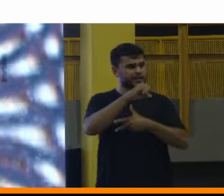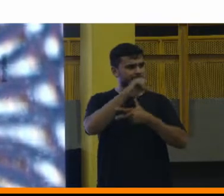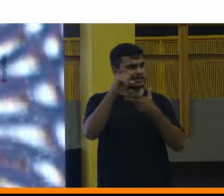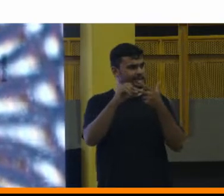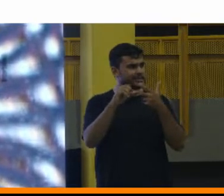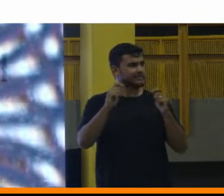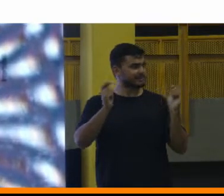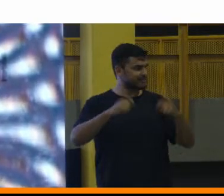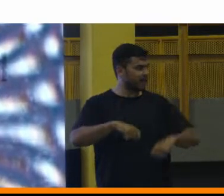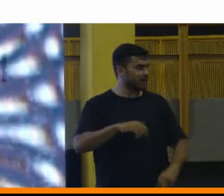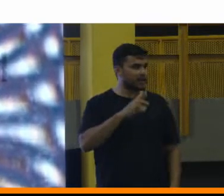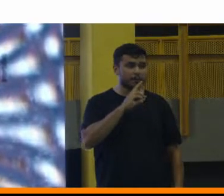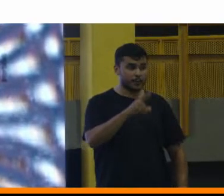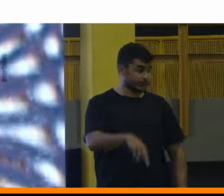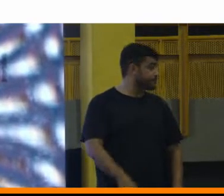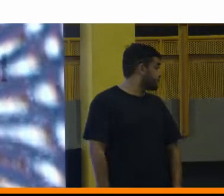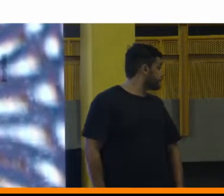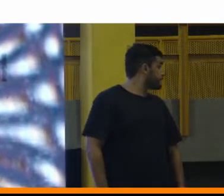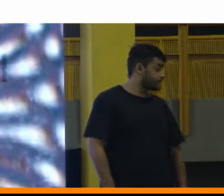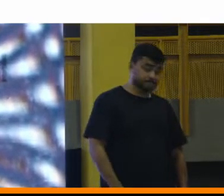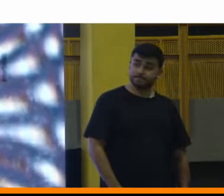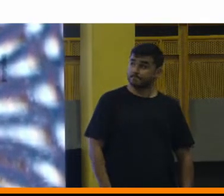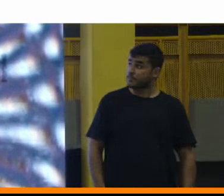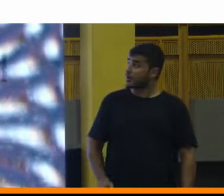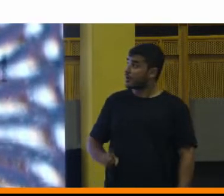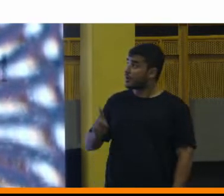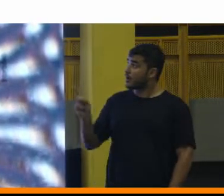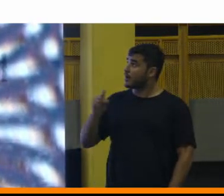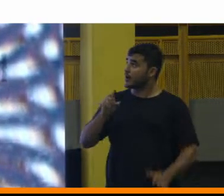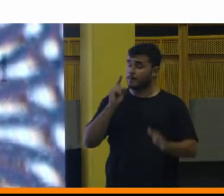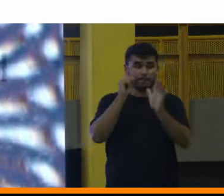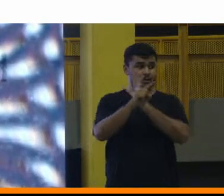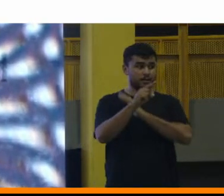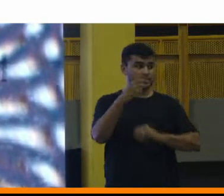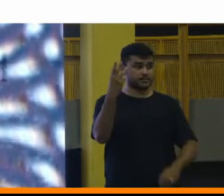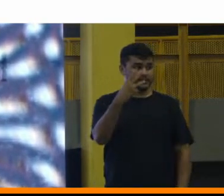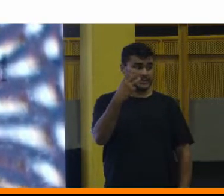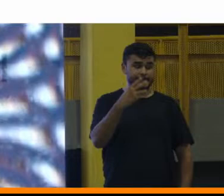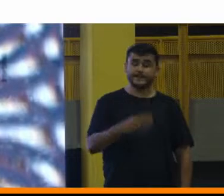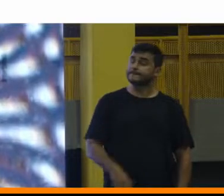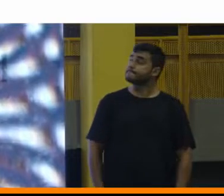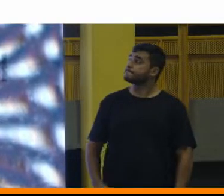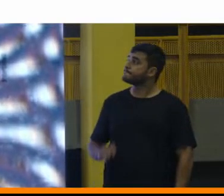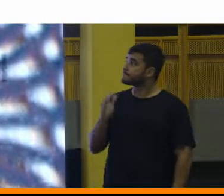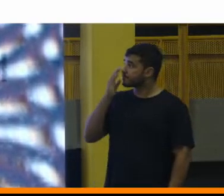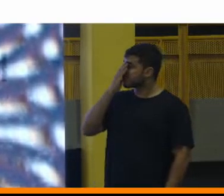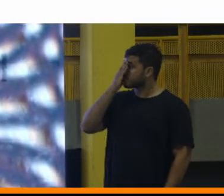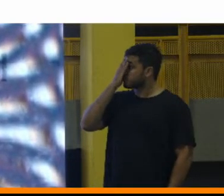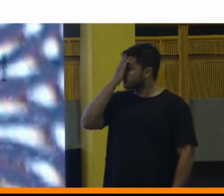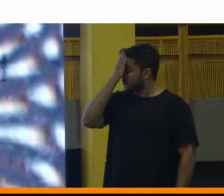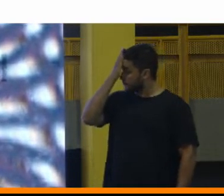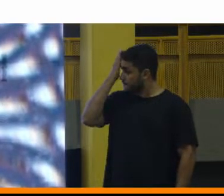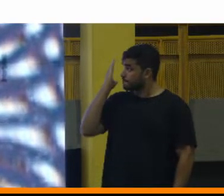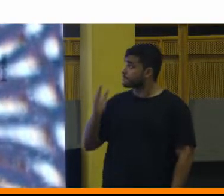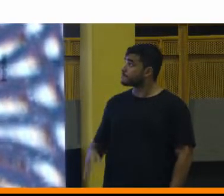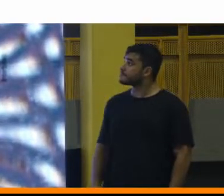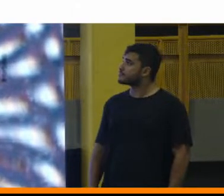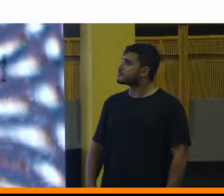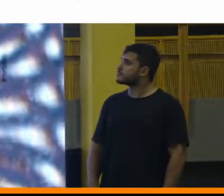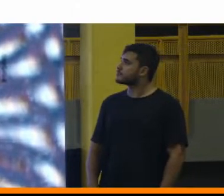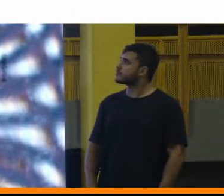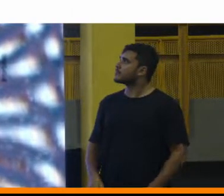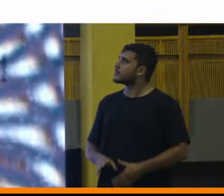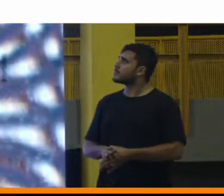esse problema, a questão de número 3? Olha o que ela diz. Em uma colisão frontal entre